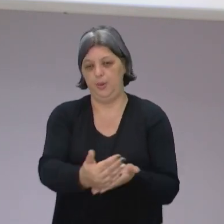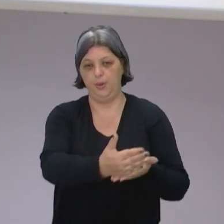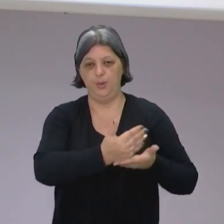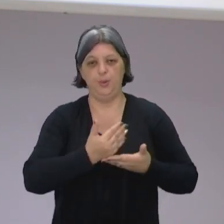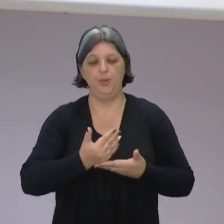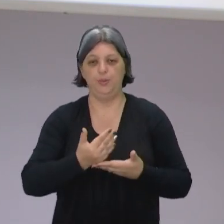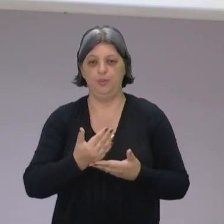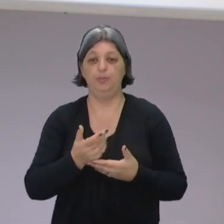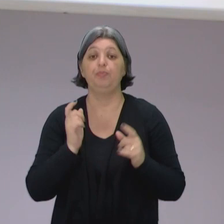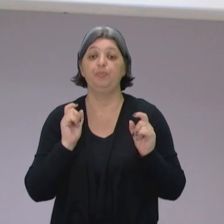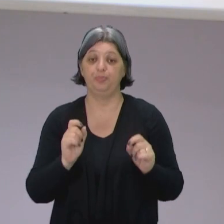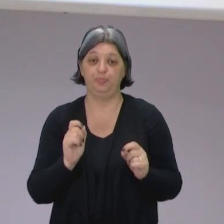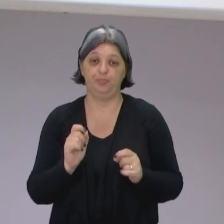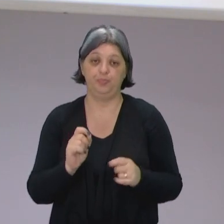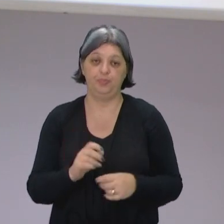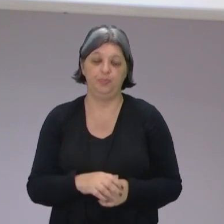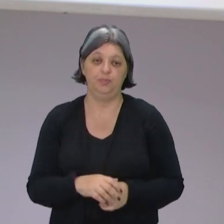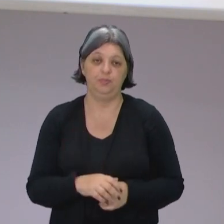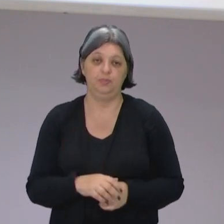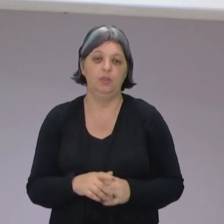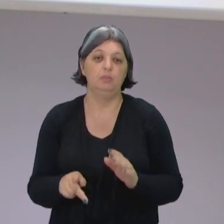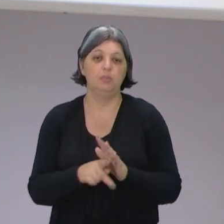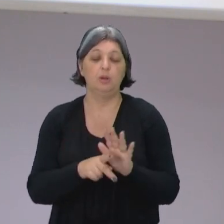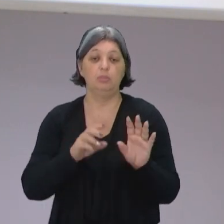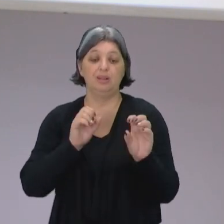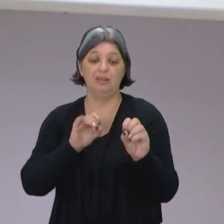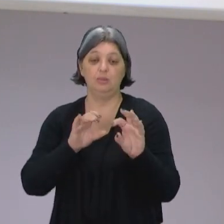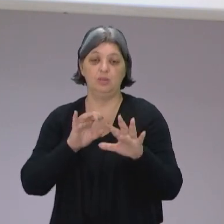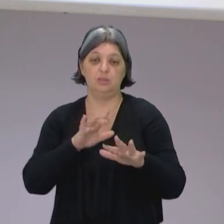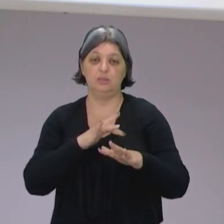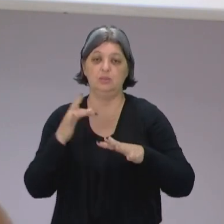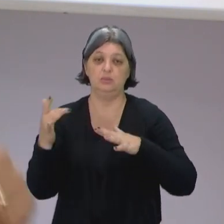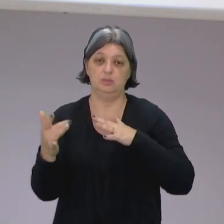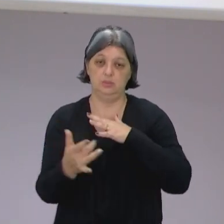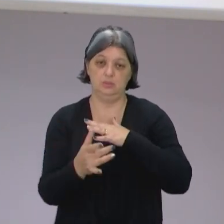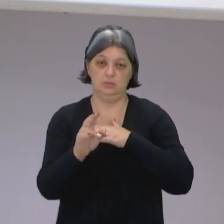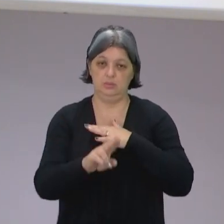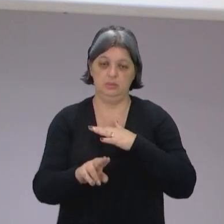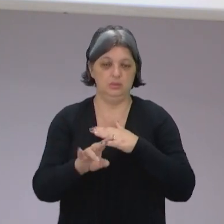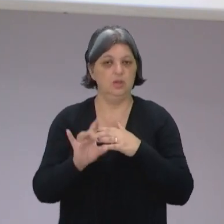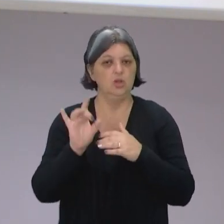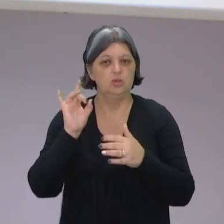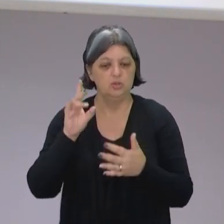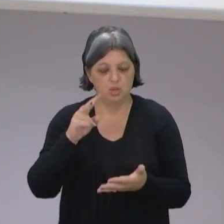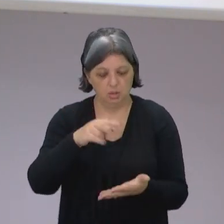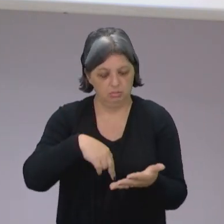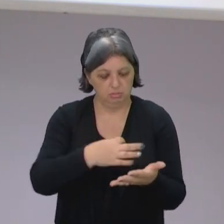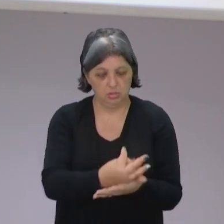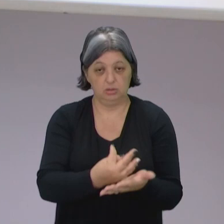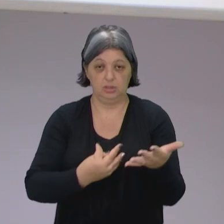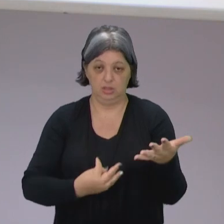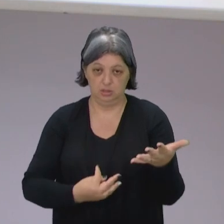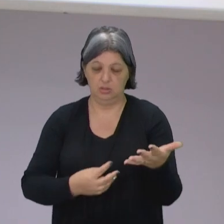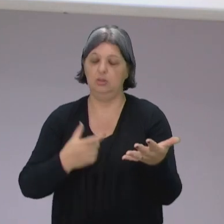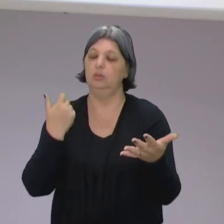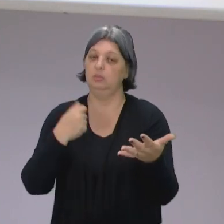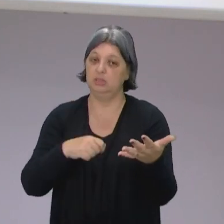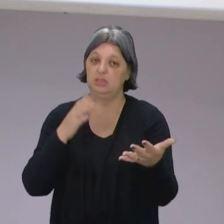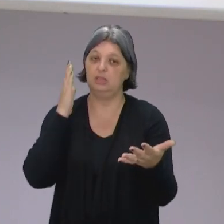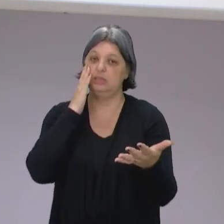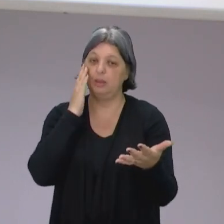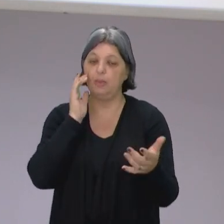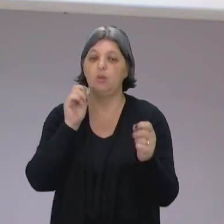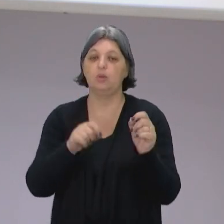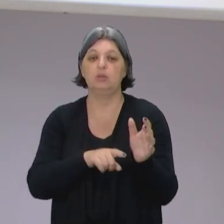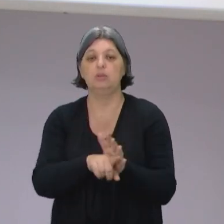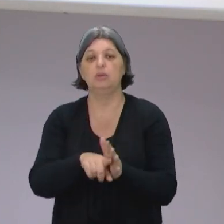ele quer dizer ali, ó, da educação midiática, é que a leitura não para simplesmente no texto que você está lendo. Ela tem que ir além. Então, você tem que